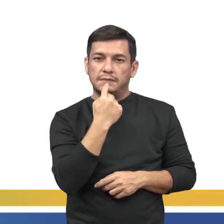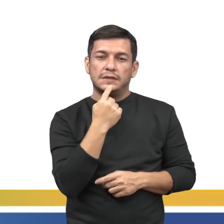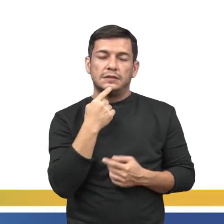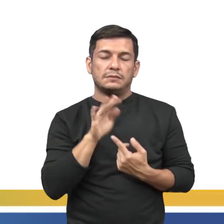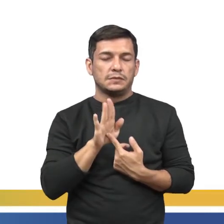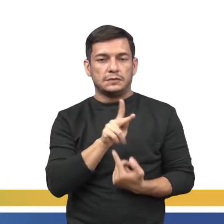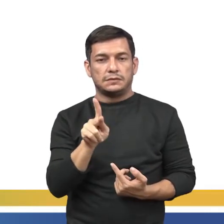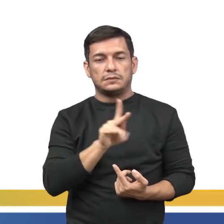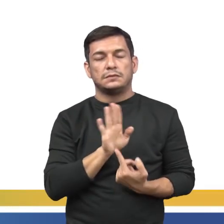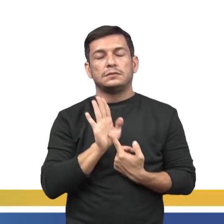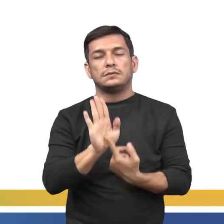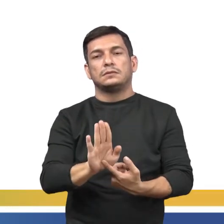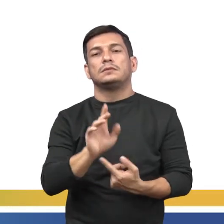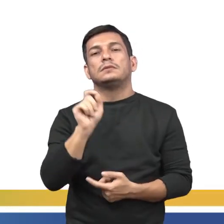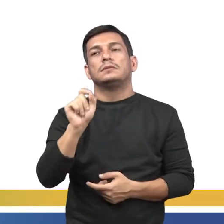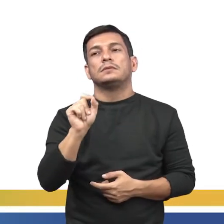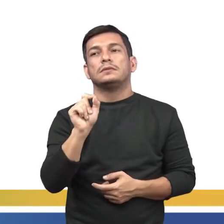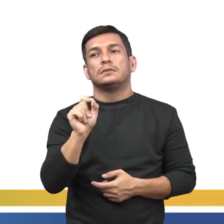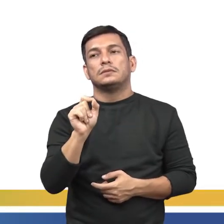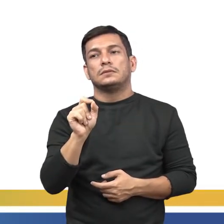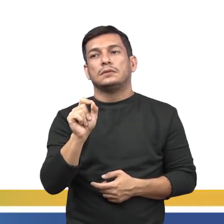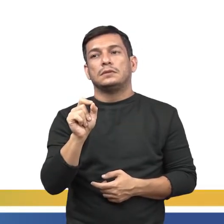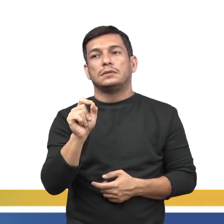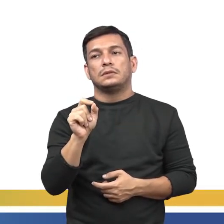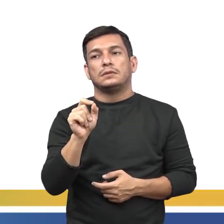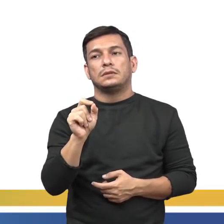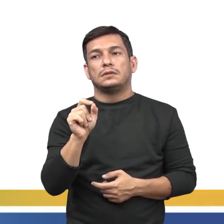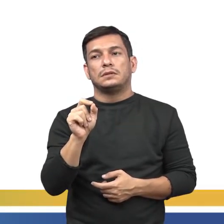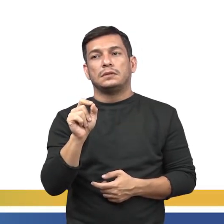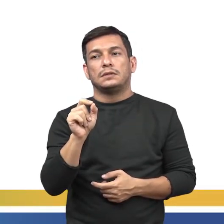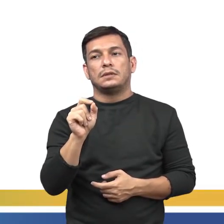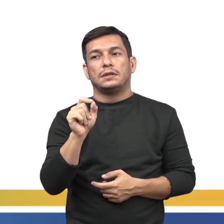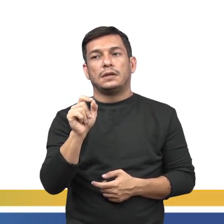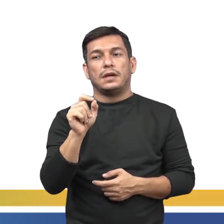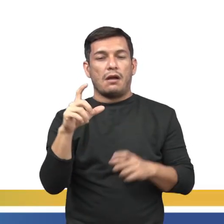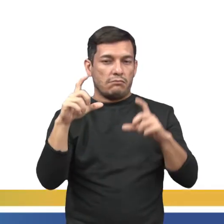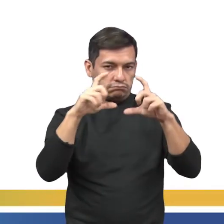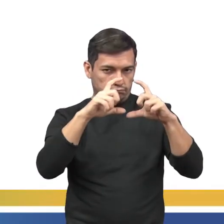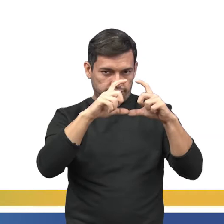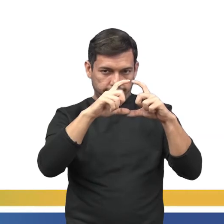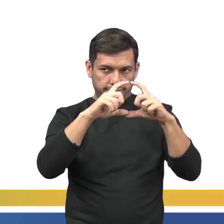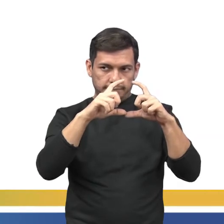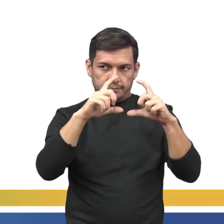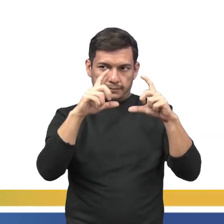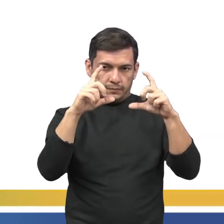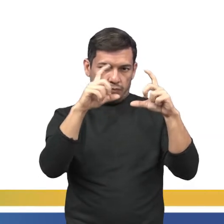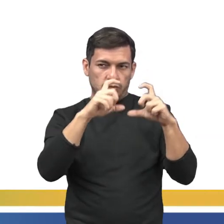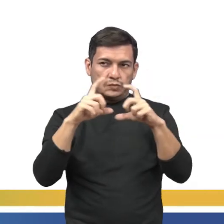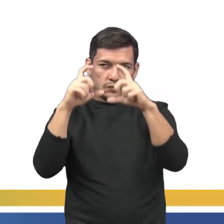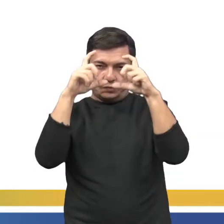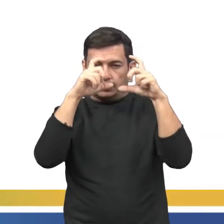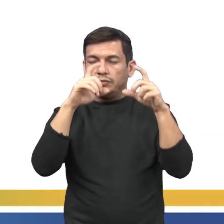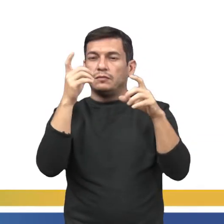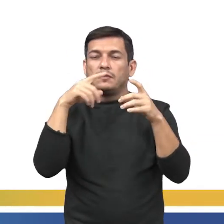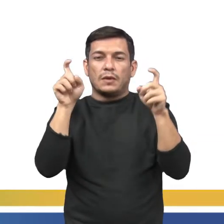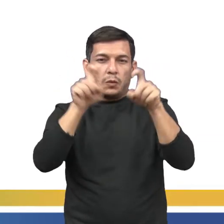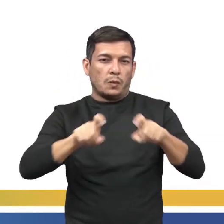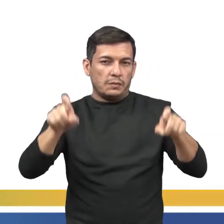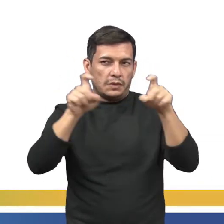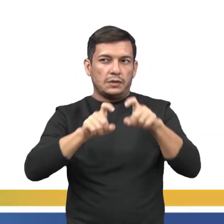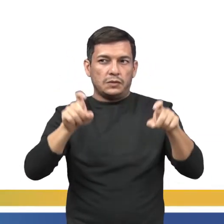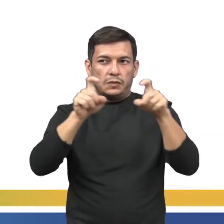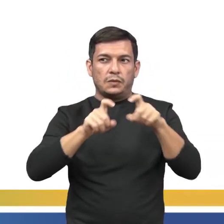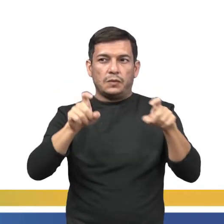colocando aí é de um exame com contraste. É um exame de tomografia computadorizada para